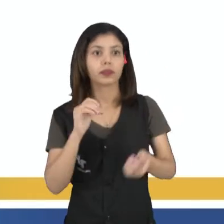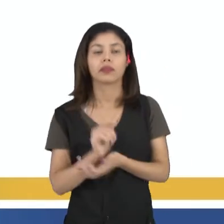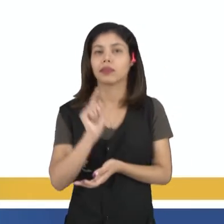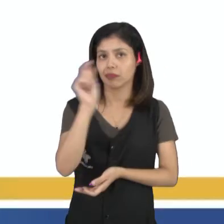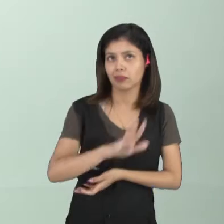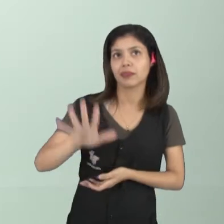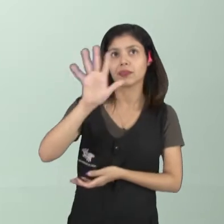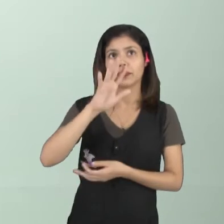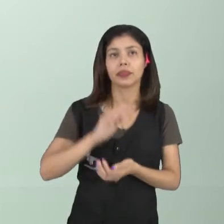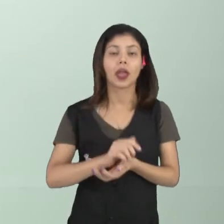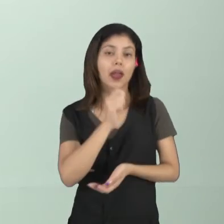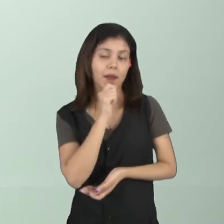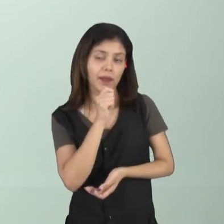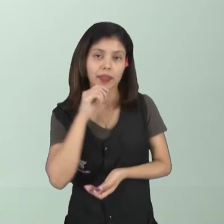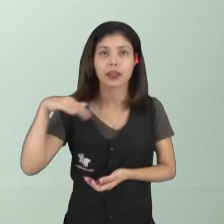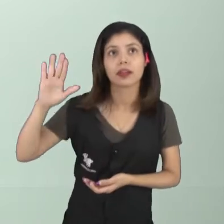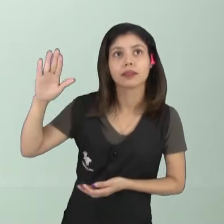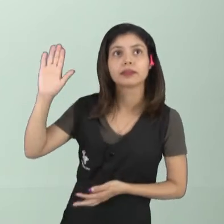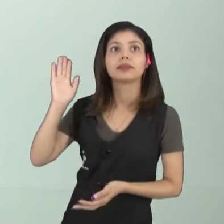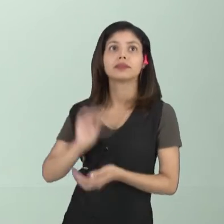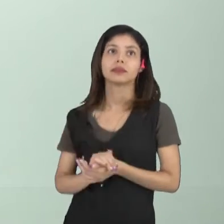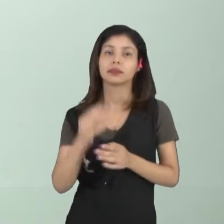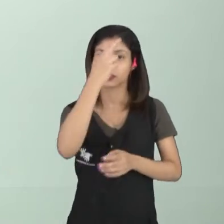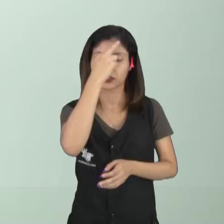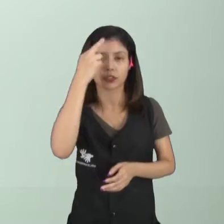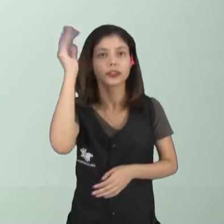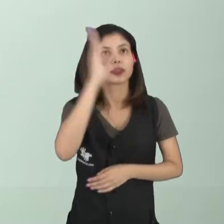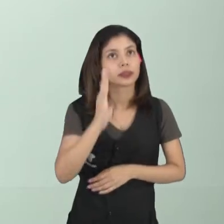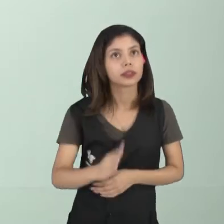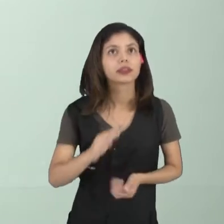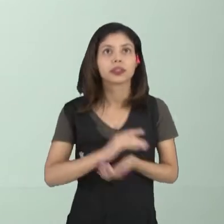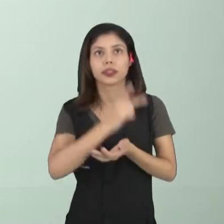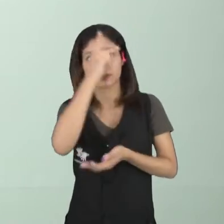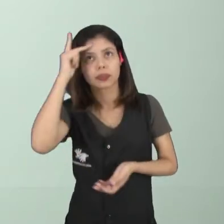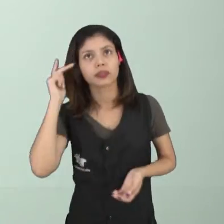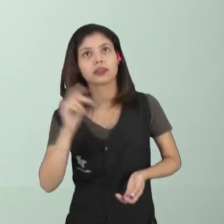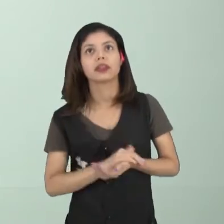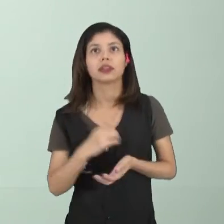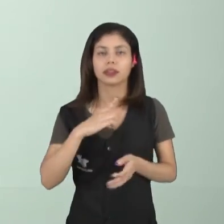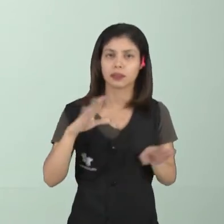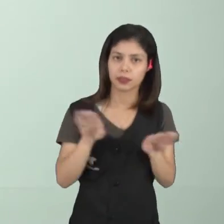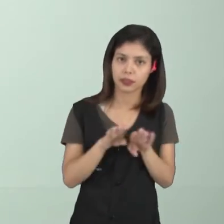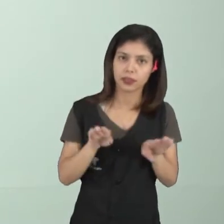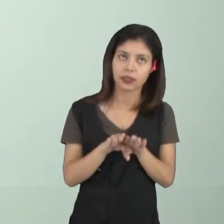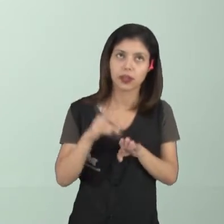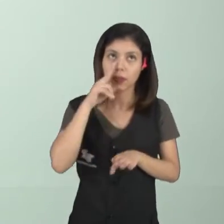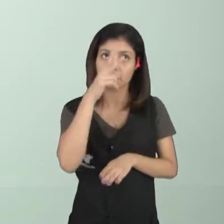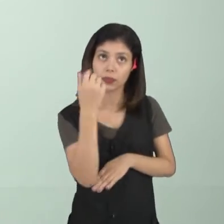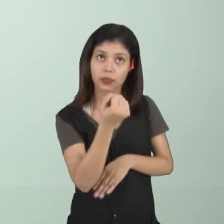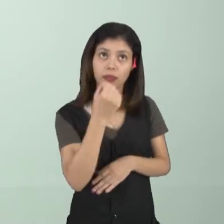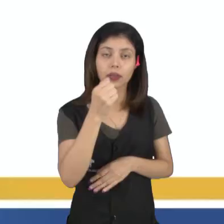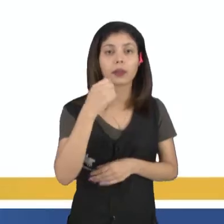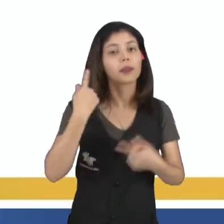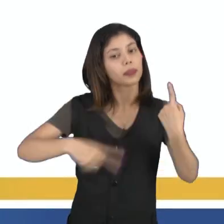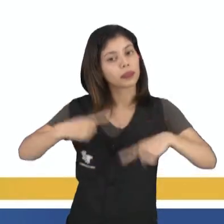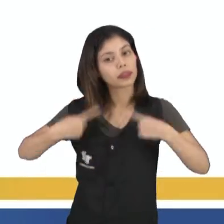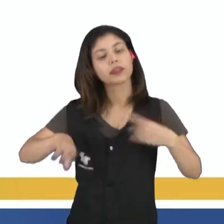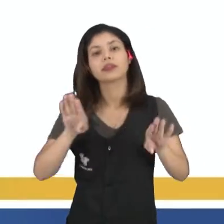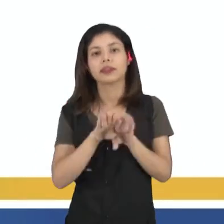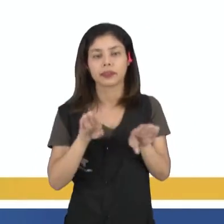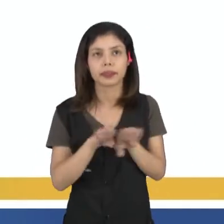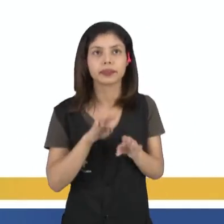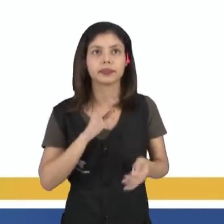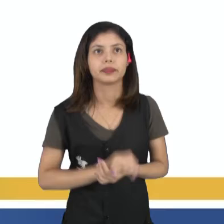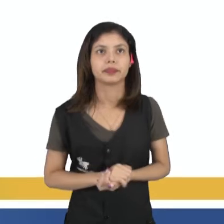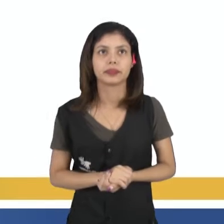é geralmente né Ainda mais nessa conjuntura da história do Brasil são as pessoas que detém também o poder político né